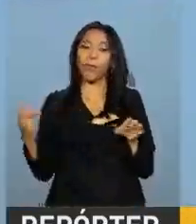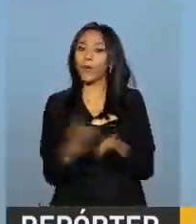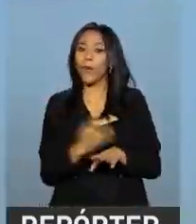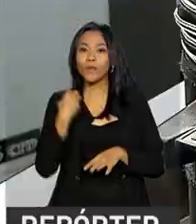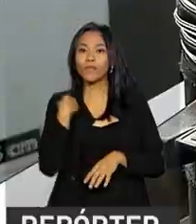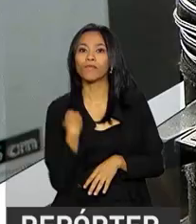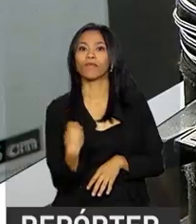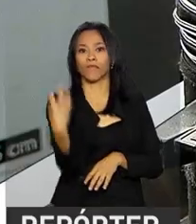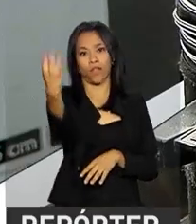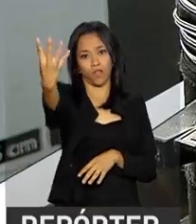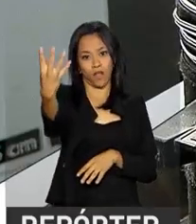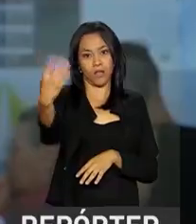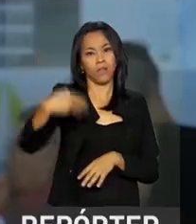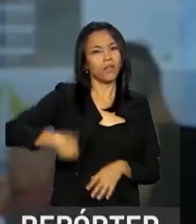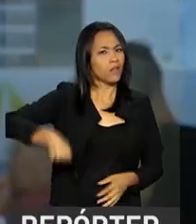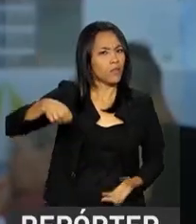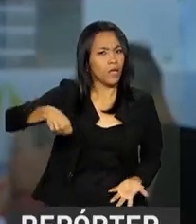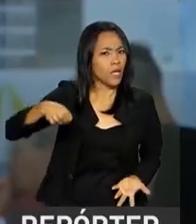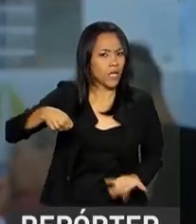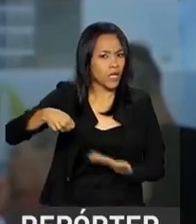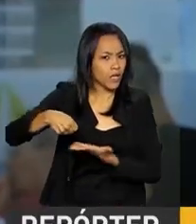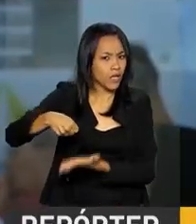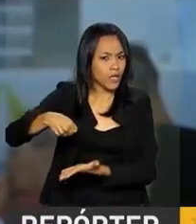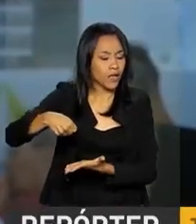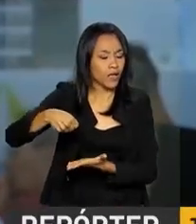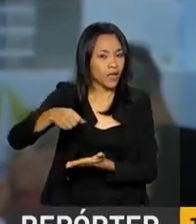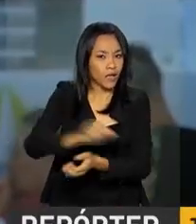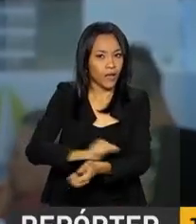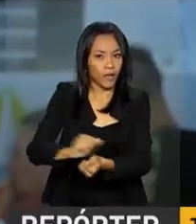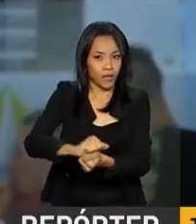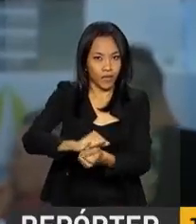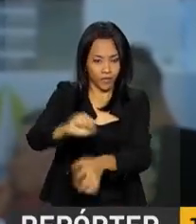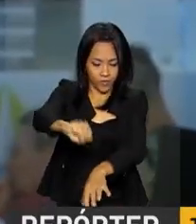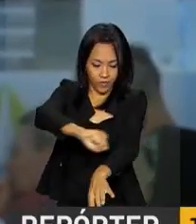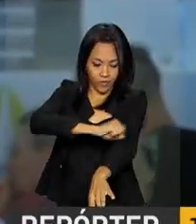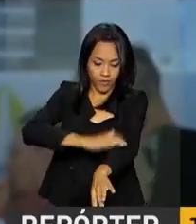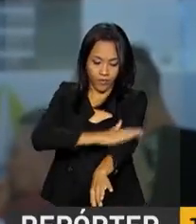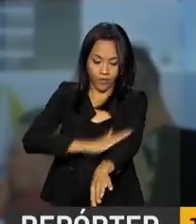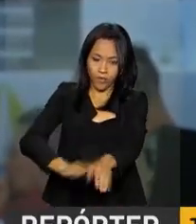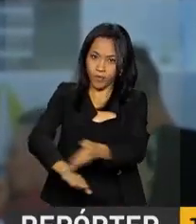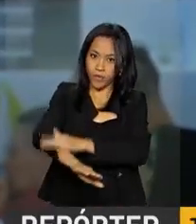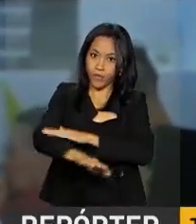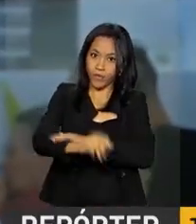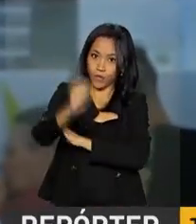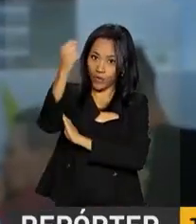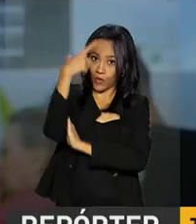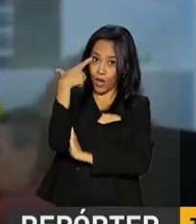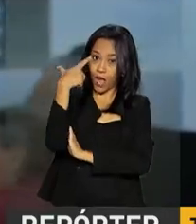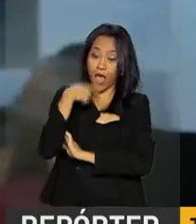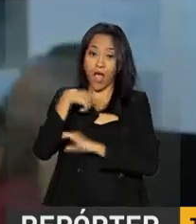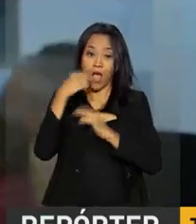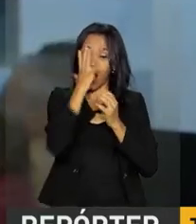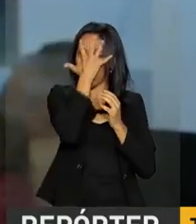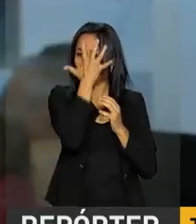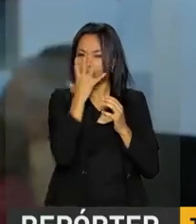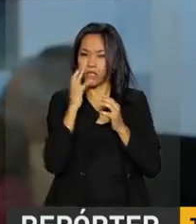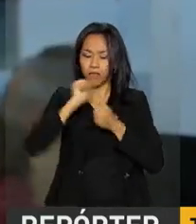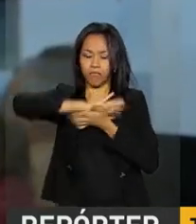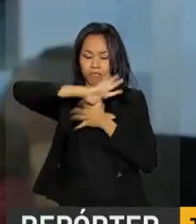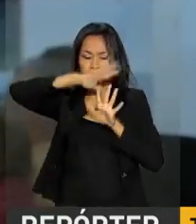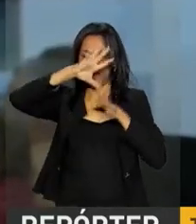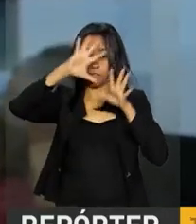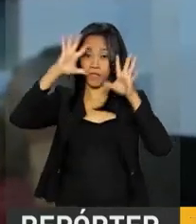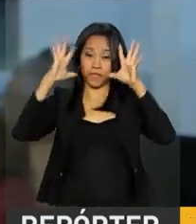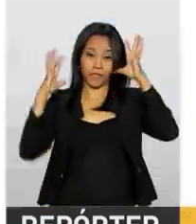para embarcar e na mala muito protetor solar boné além das fantasias também e muito glitter claro